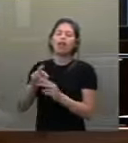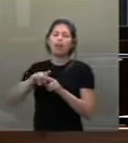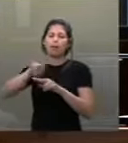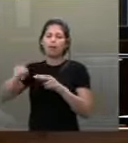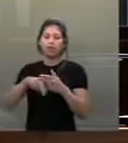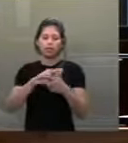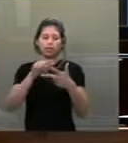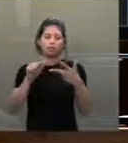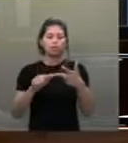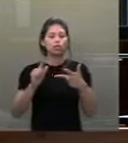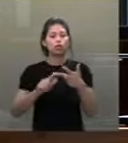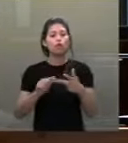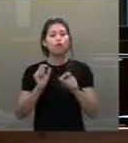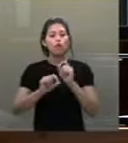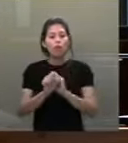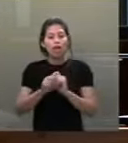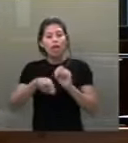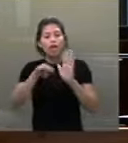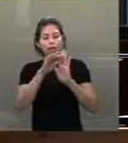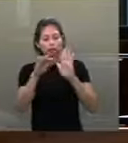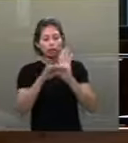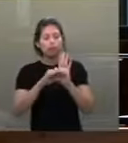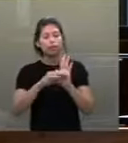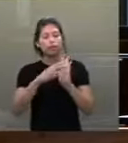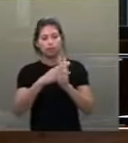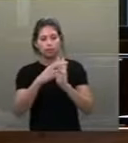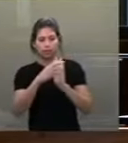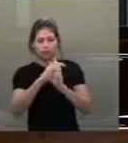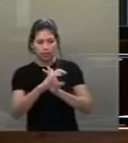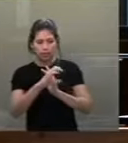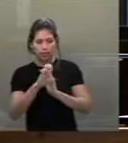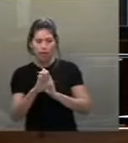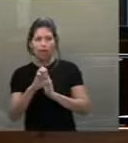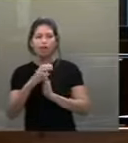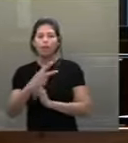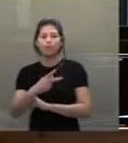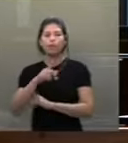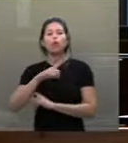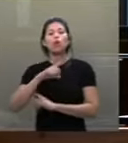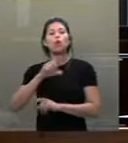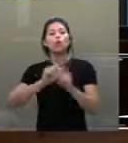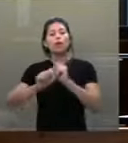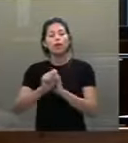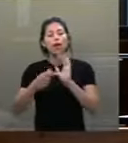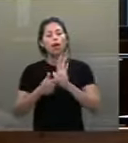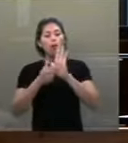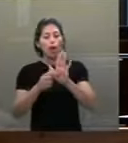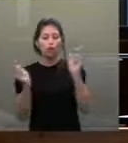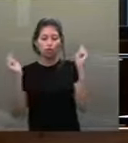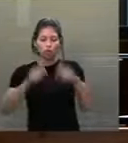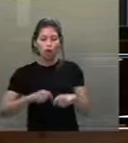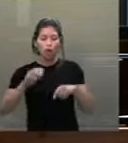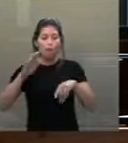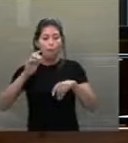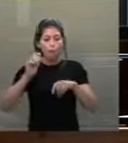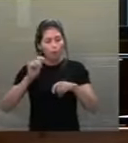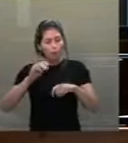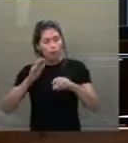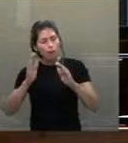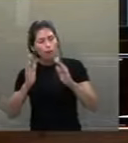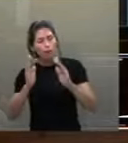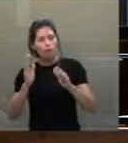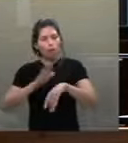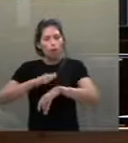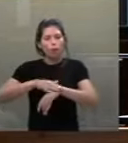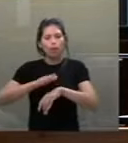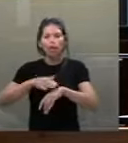A explicitação de que a CEP Combustível operará em momentos extraordinários, senador Eduardo, de crise